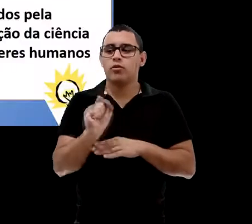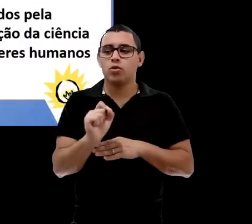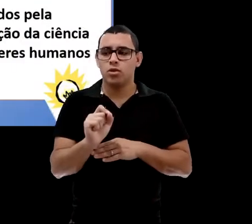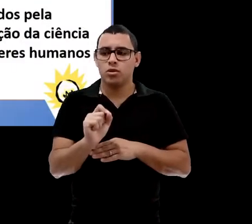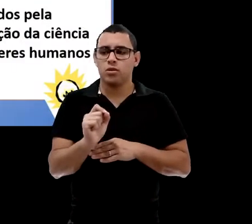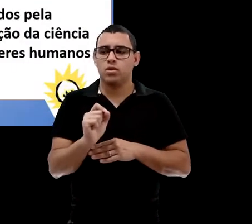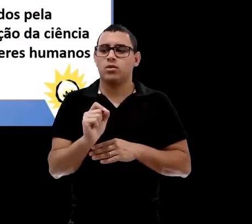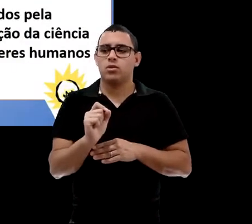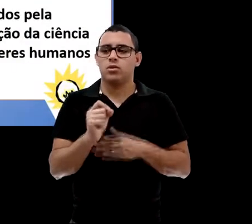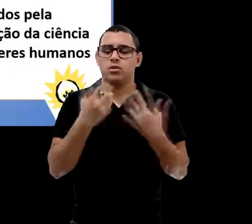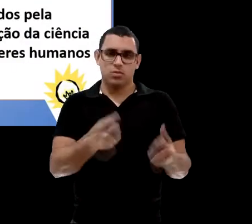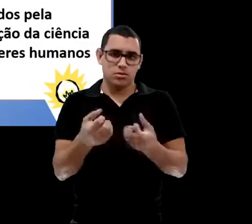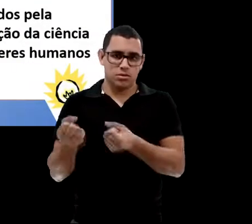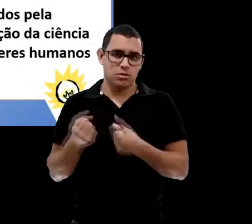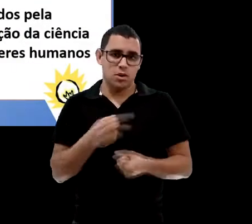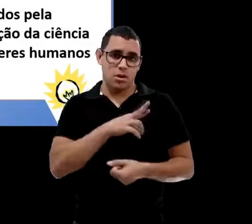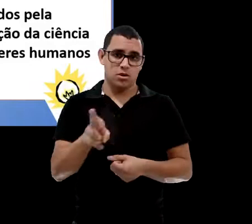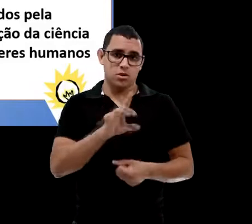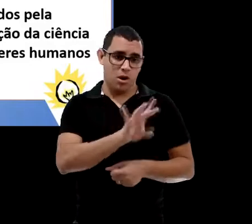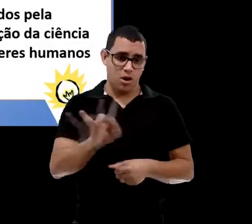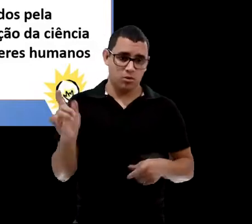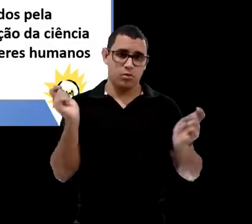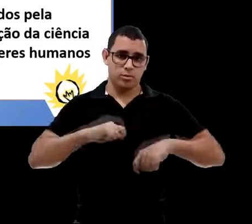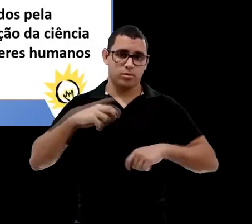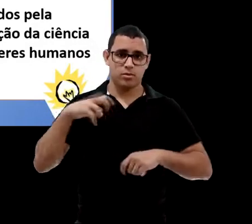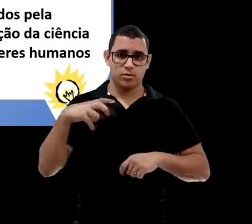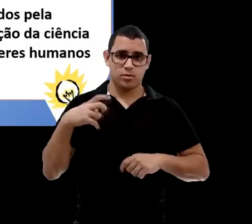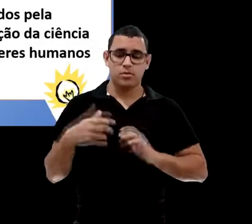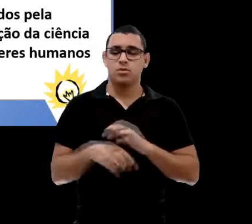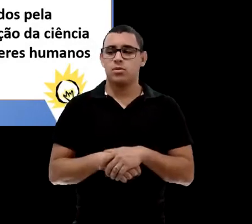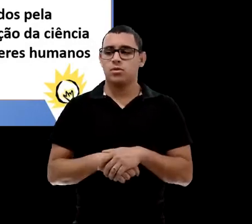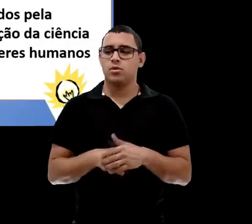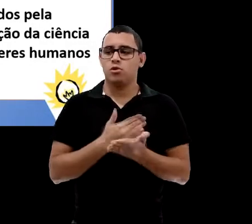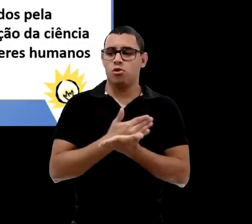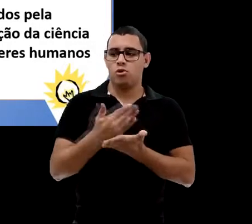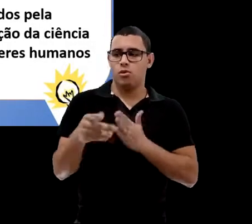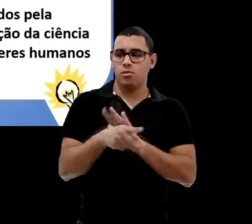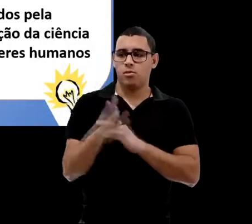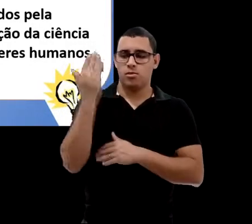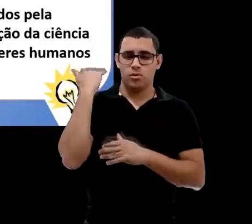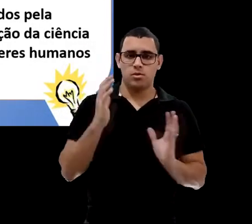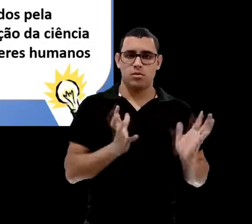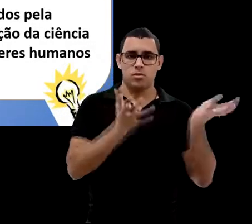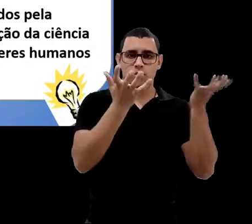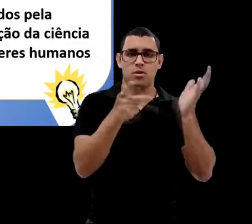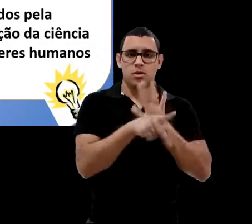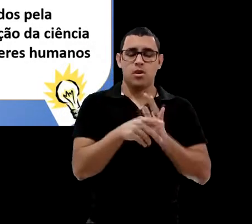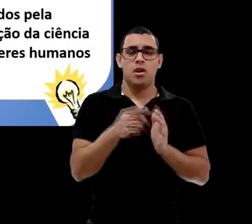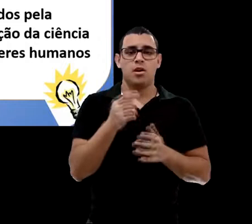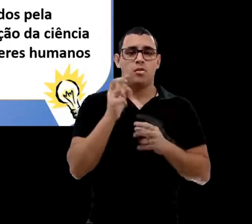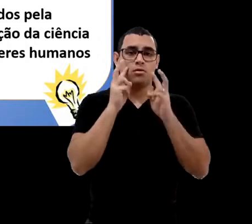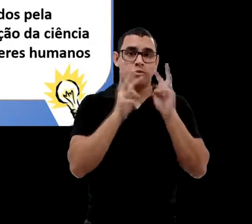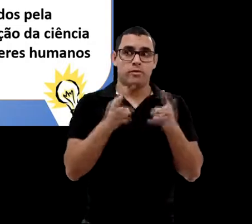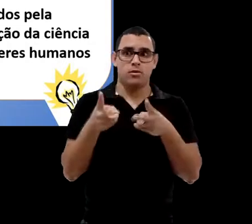favoráveis à tolerância religiosa. Como a gente falou agora há pouco, né? Relembrando aqui, reforçando, desde a Idade Média, a